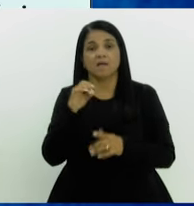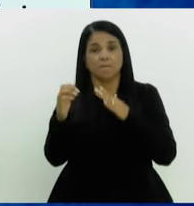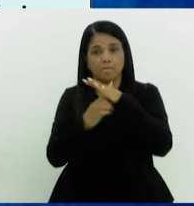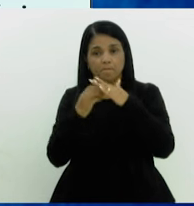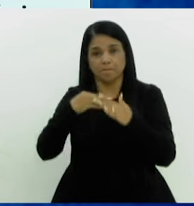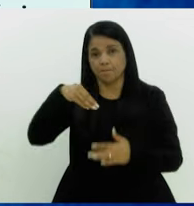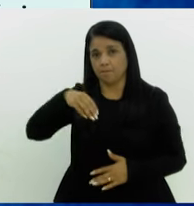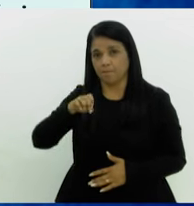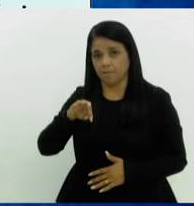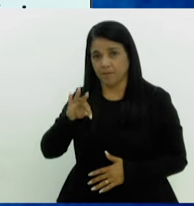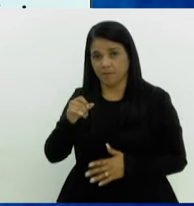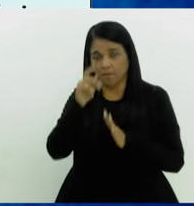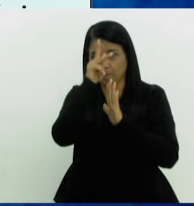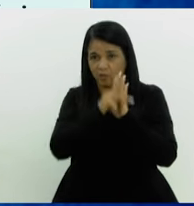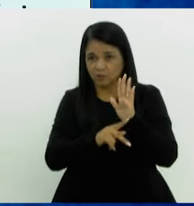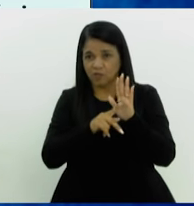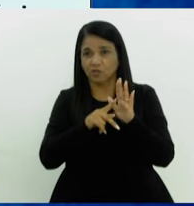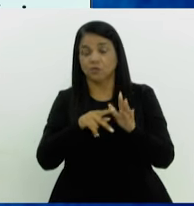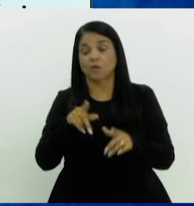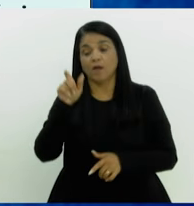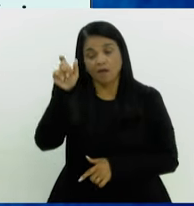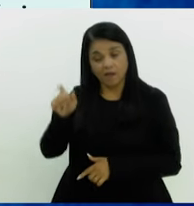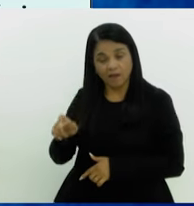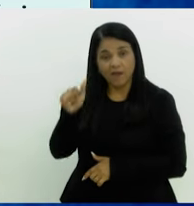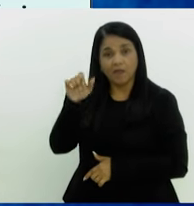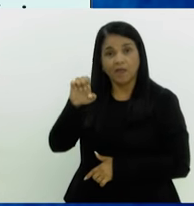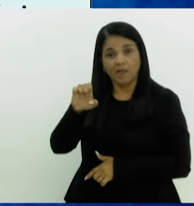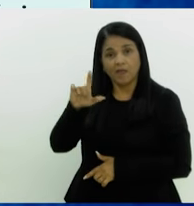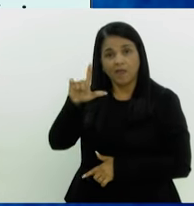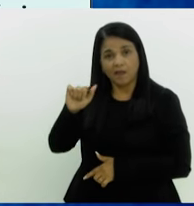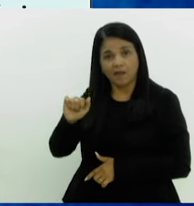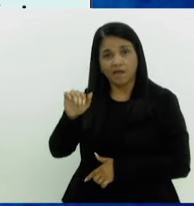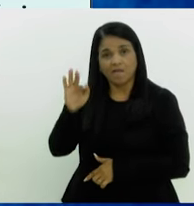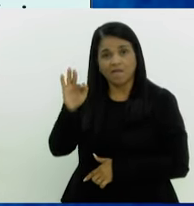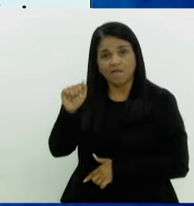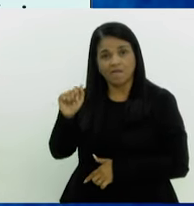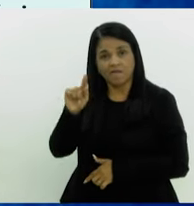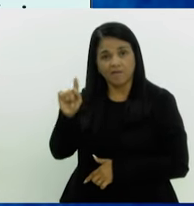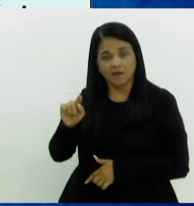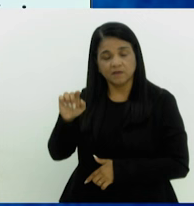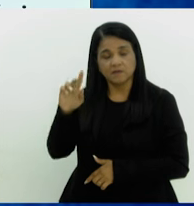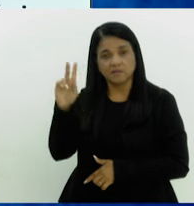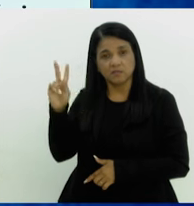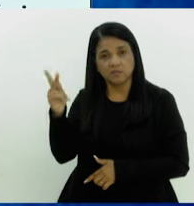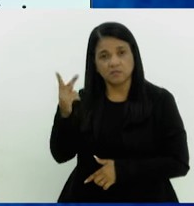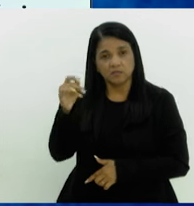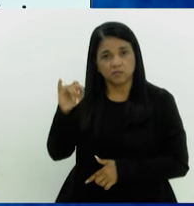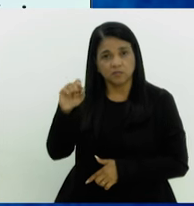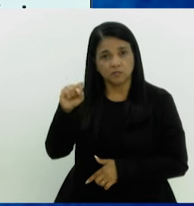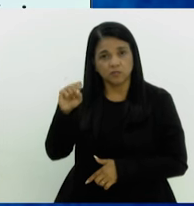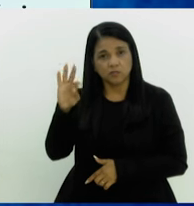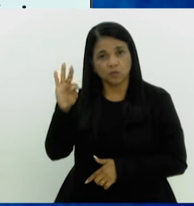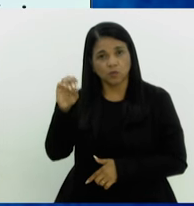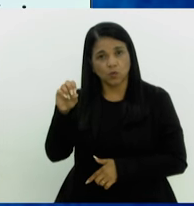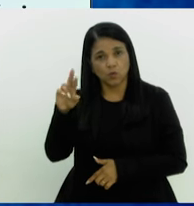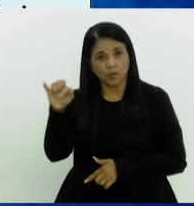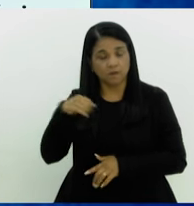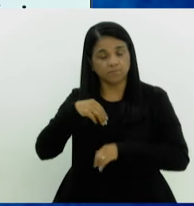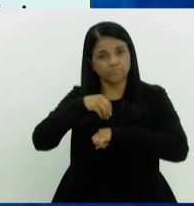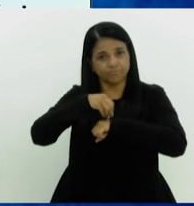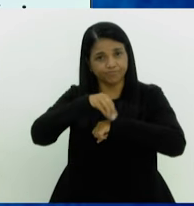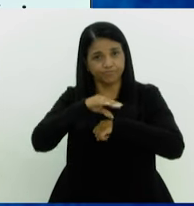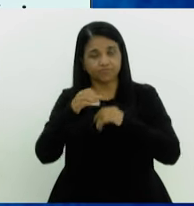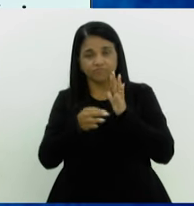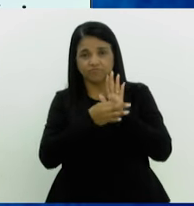projeto ela faz história com objetivo de empoderar as mulheres economicamente e também com algumas pinceladas de dicas